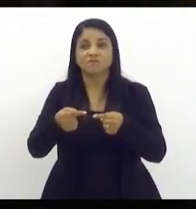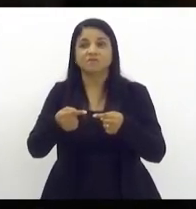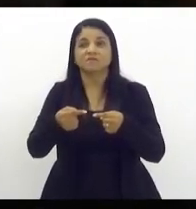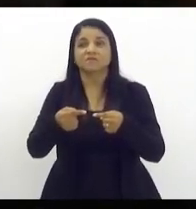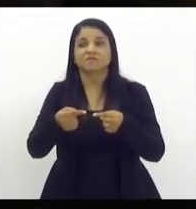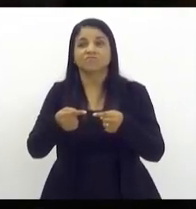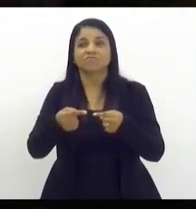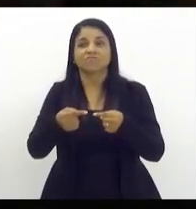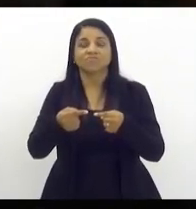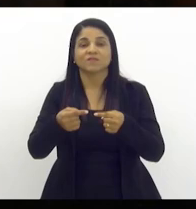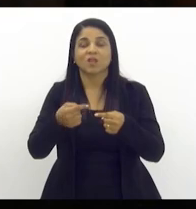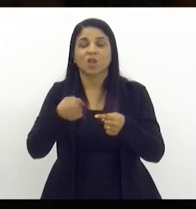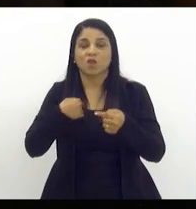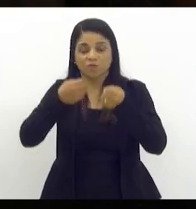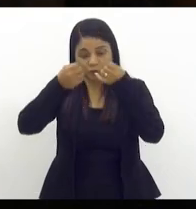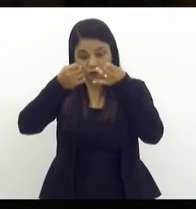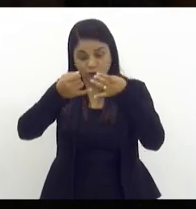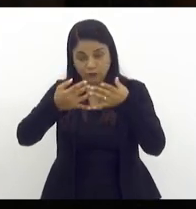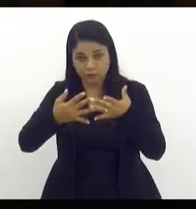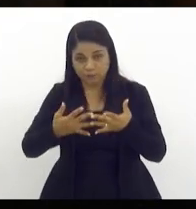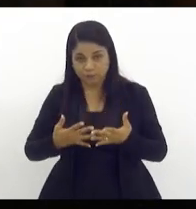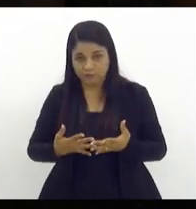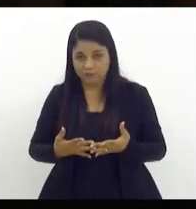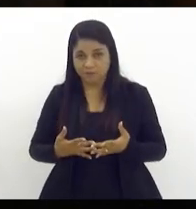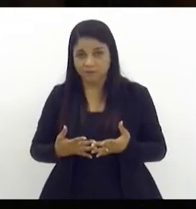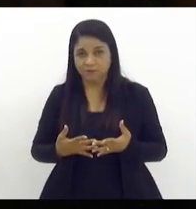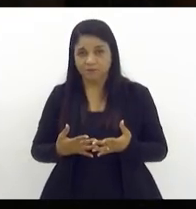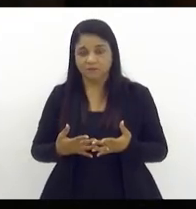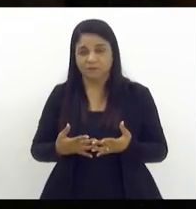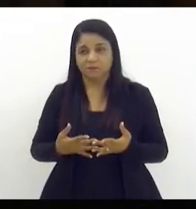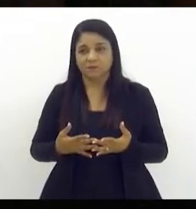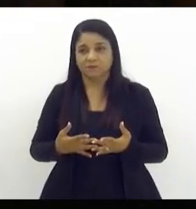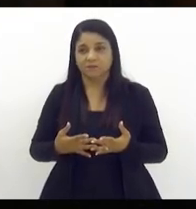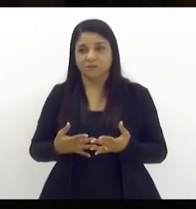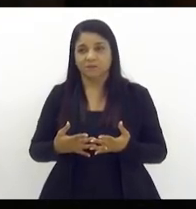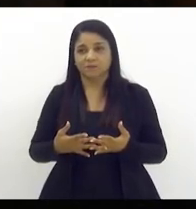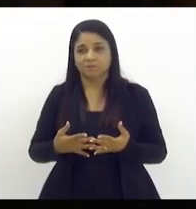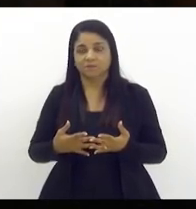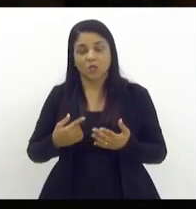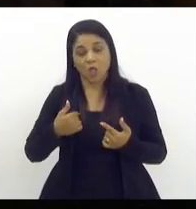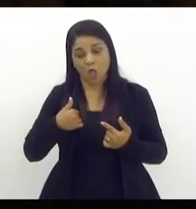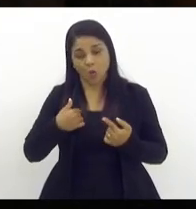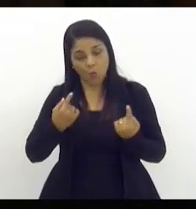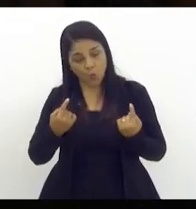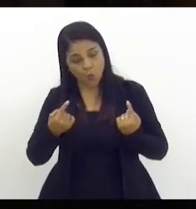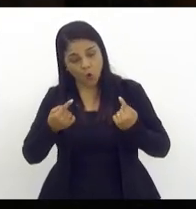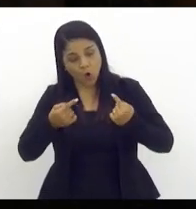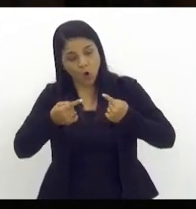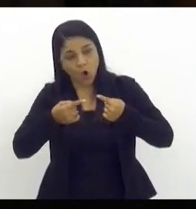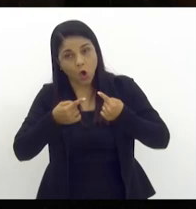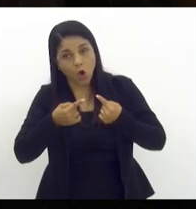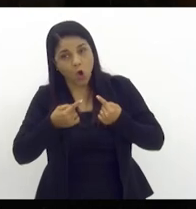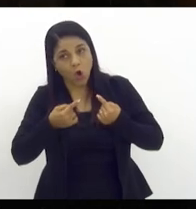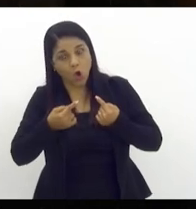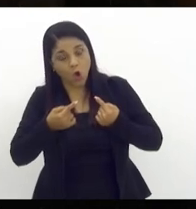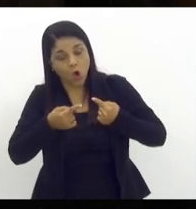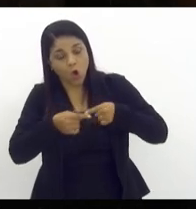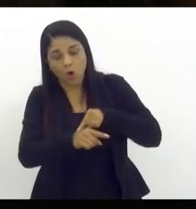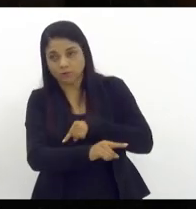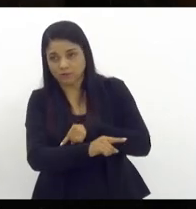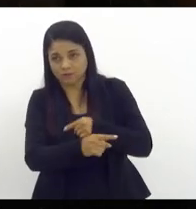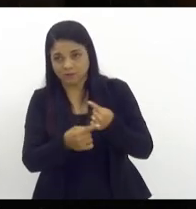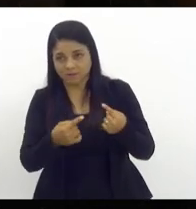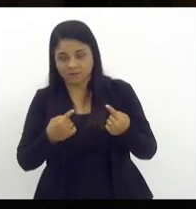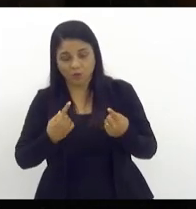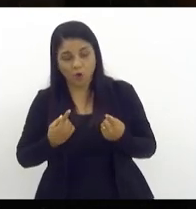exatamente discorrer, porque sou contra na forma e